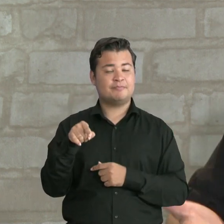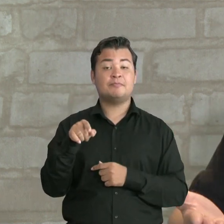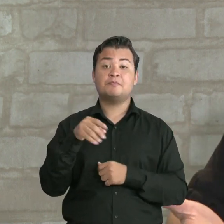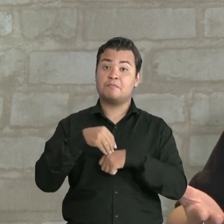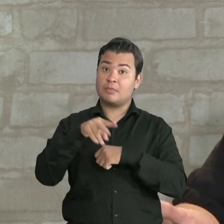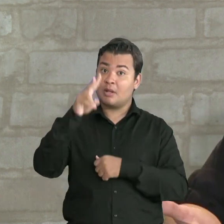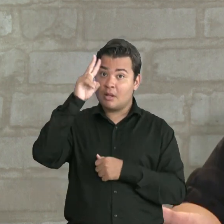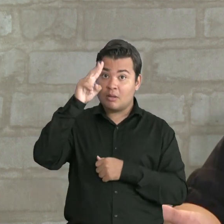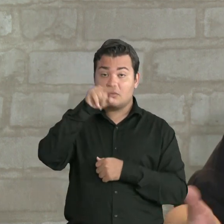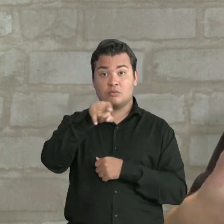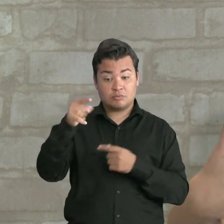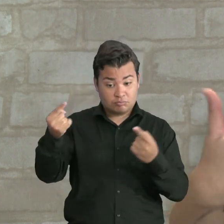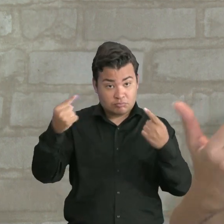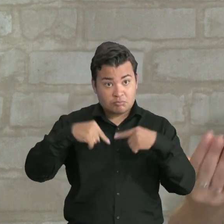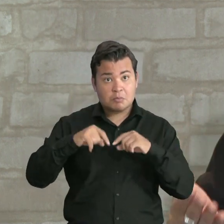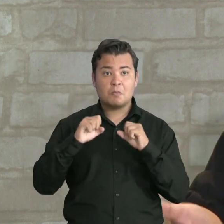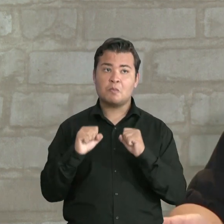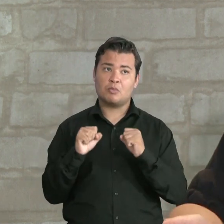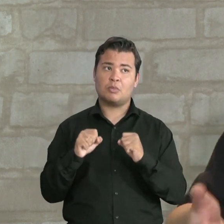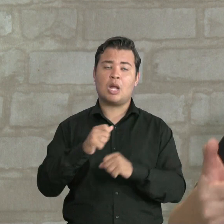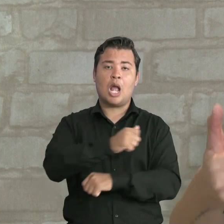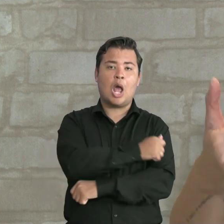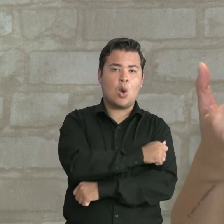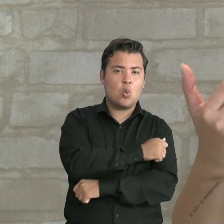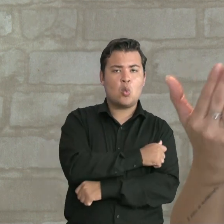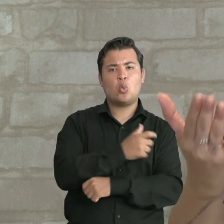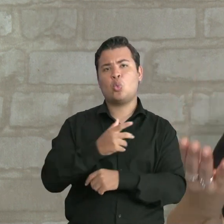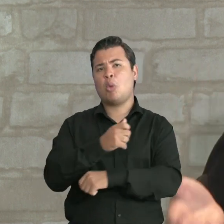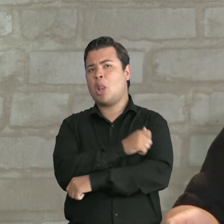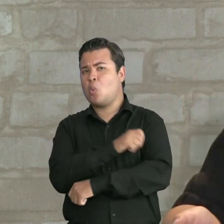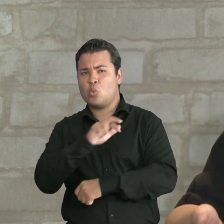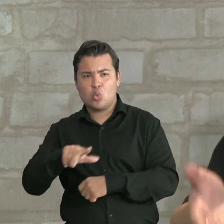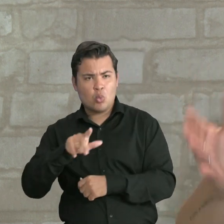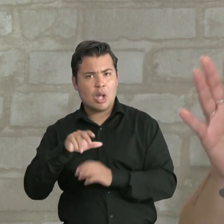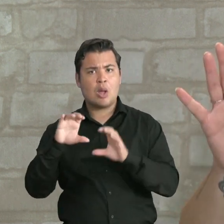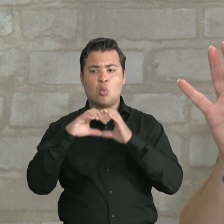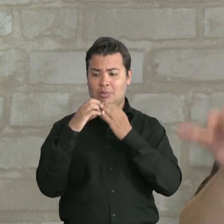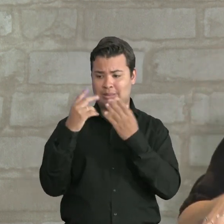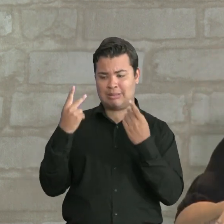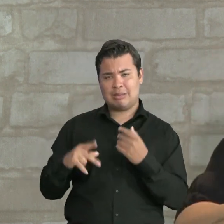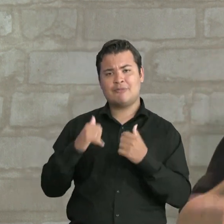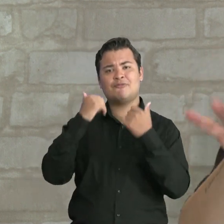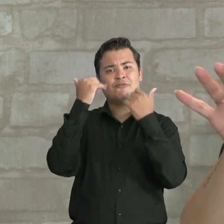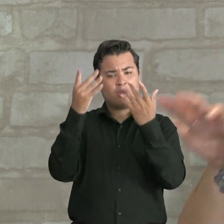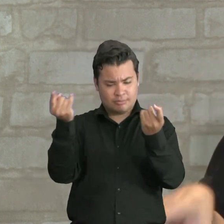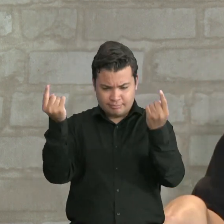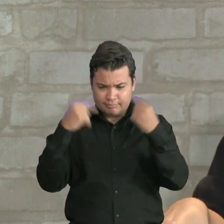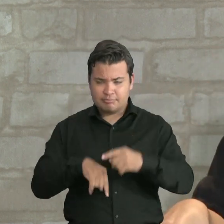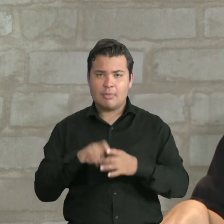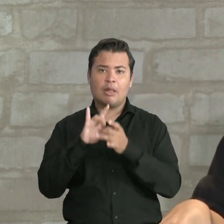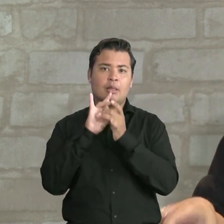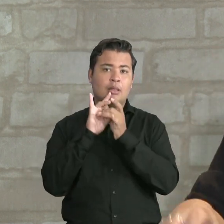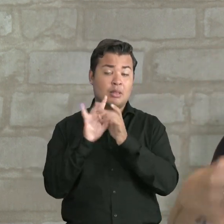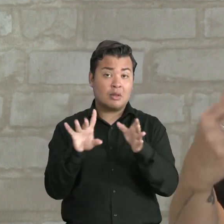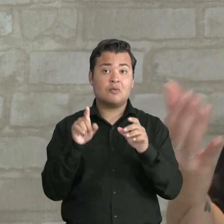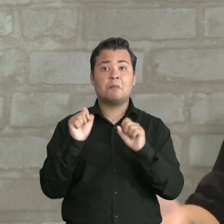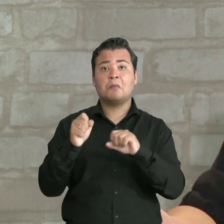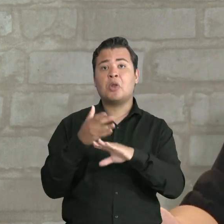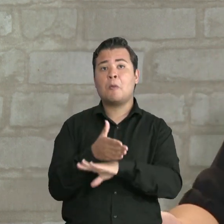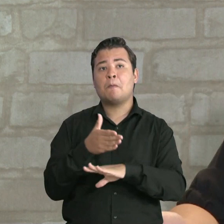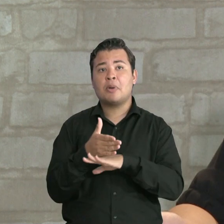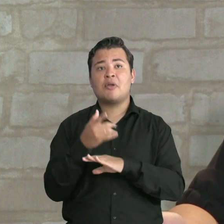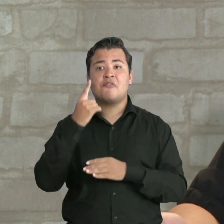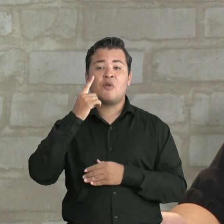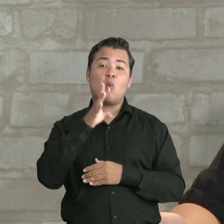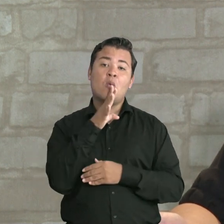Lembrando que você pode vir aqui, sendo aluno ou não, comunidade externa, pode vir ao Compex, participar das atividades, conhecer